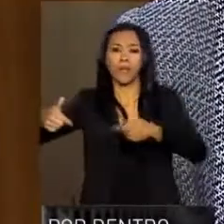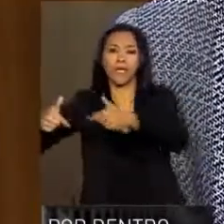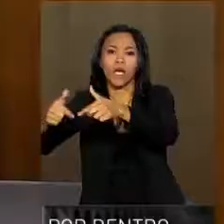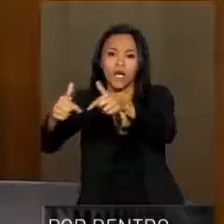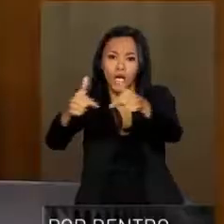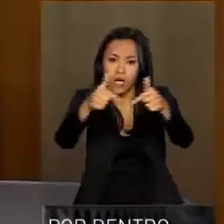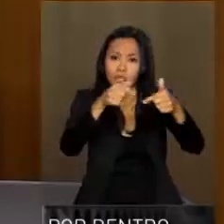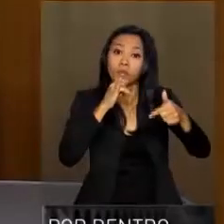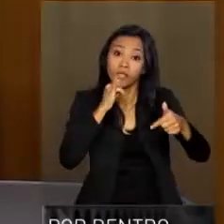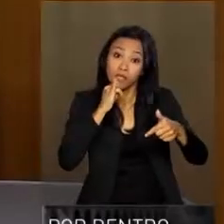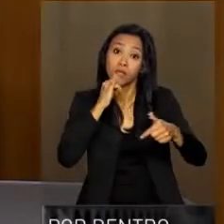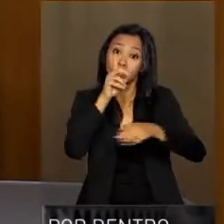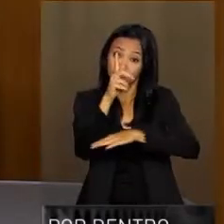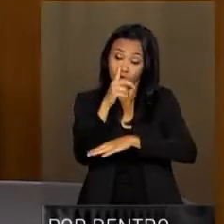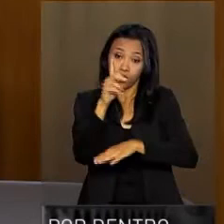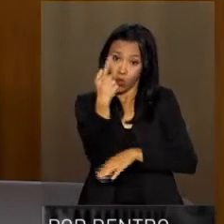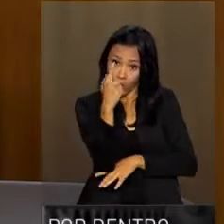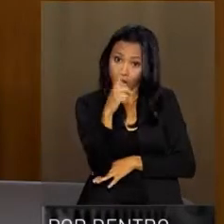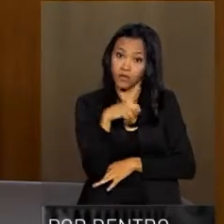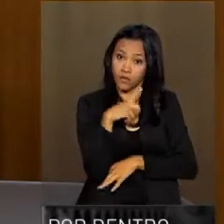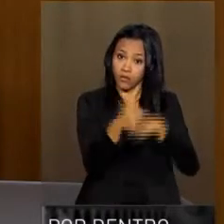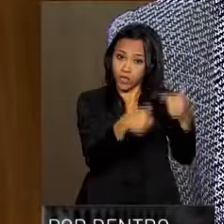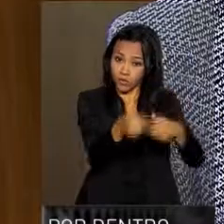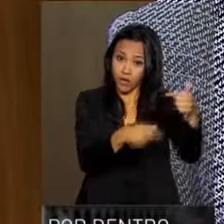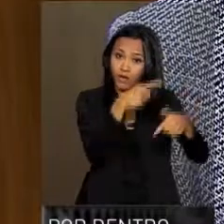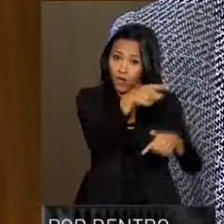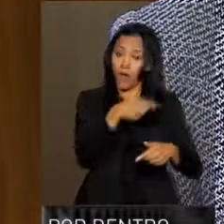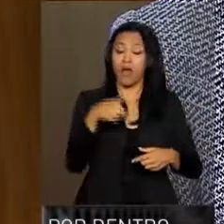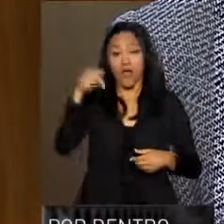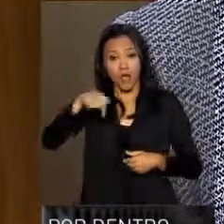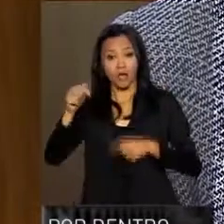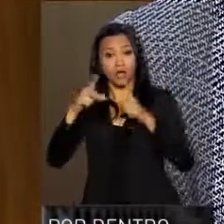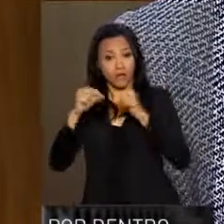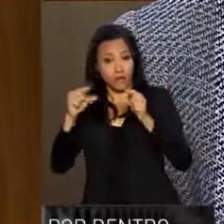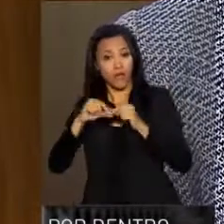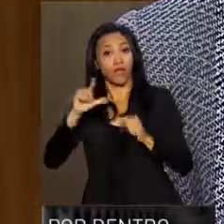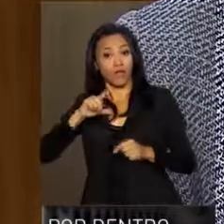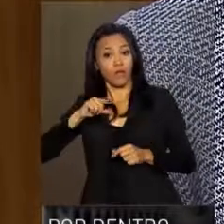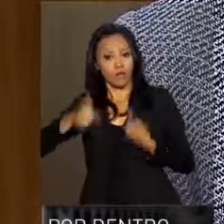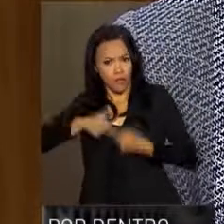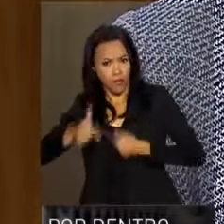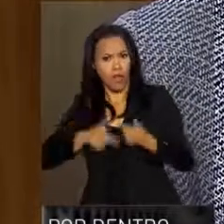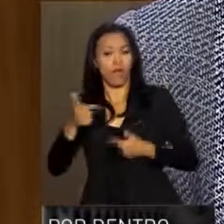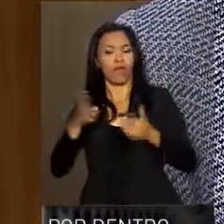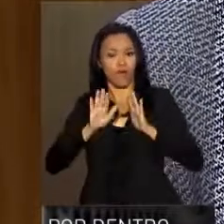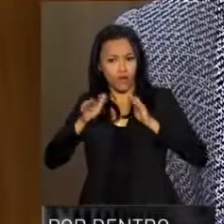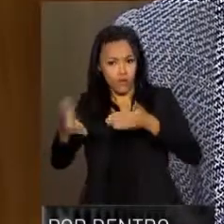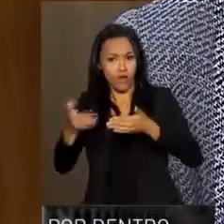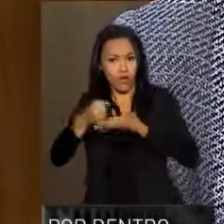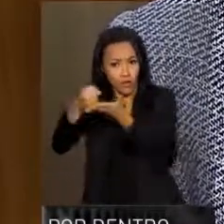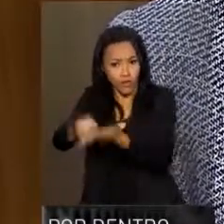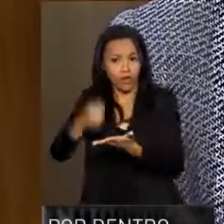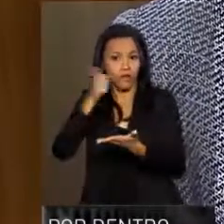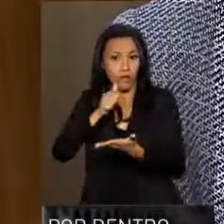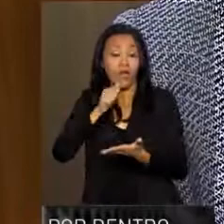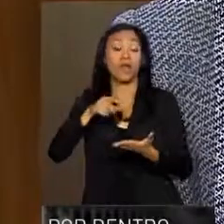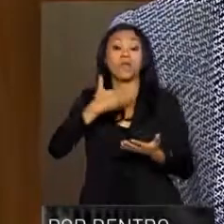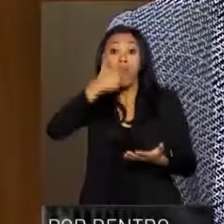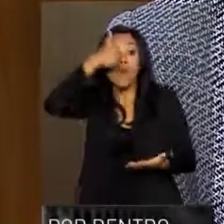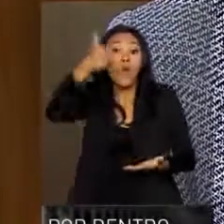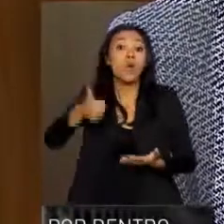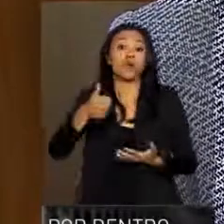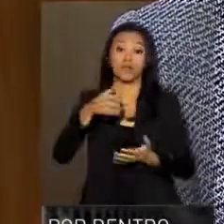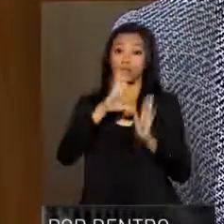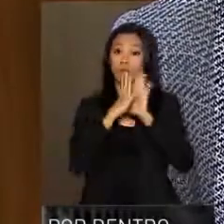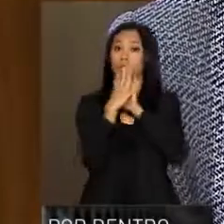caso de goiás já existe aqui também no distrito federal já existe algum estado do brasil para que nós possamos ver as melhores práticas ea partir